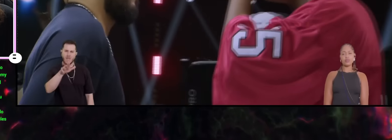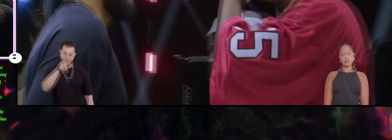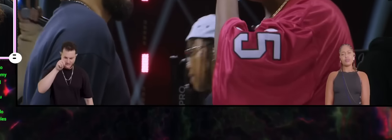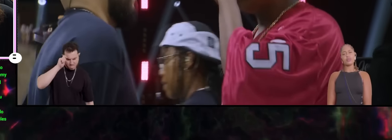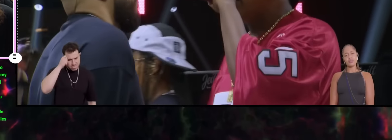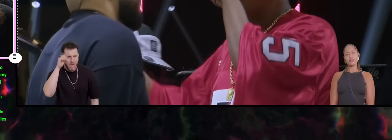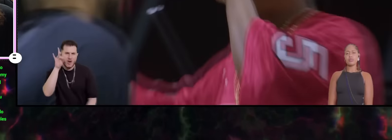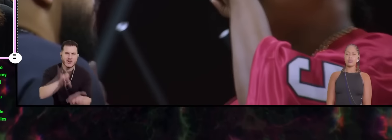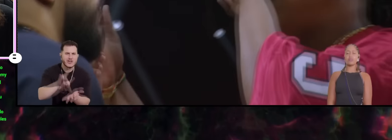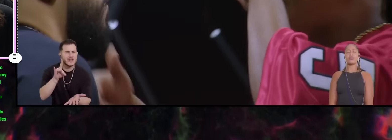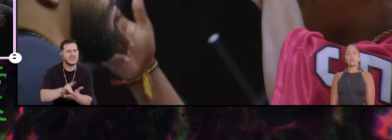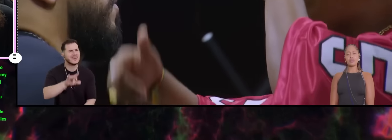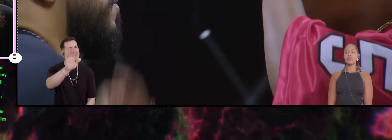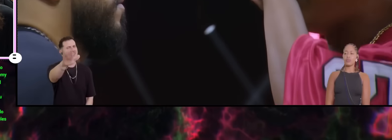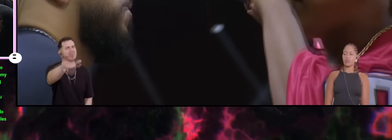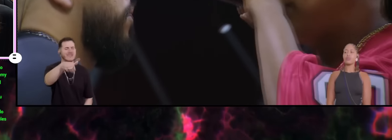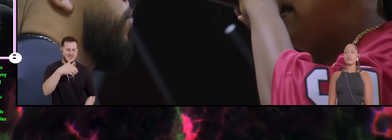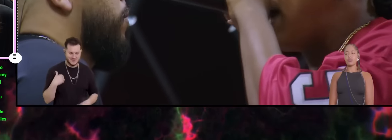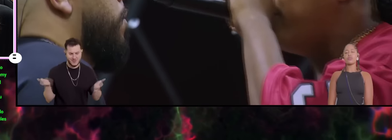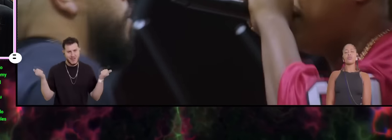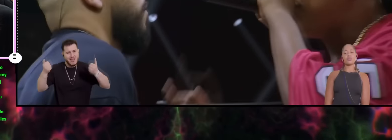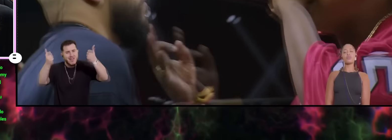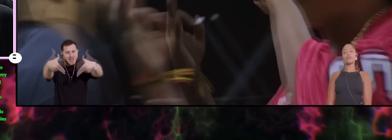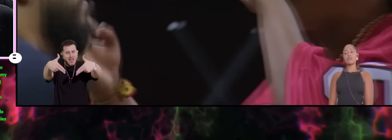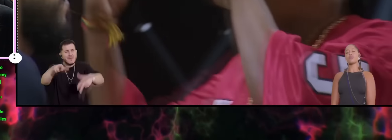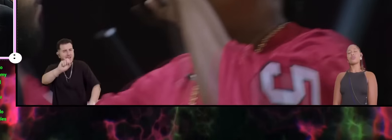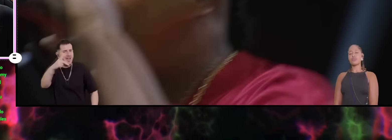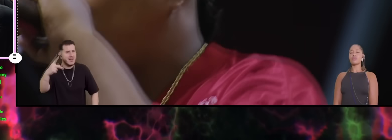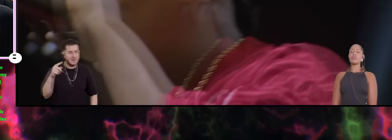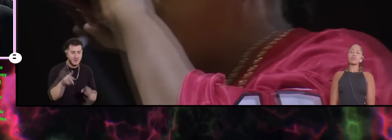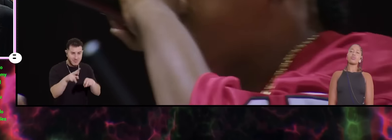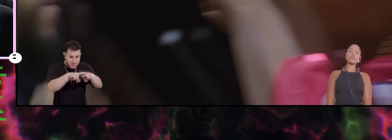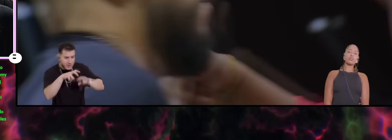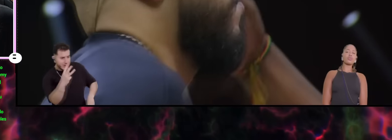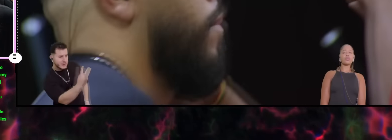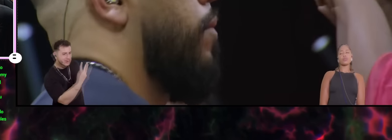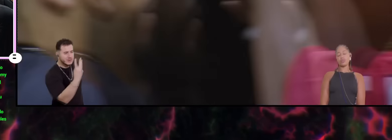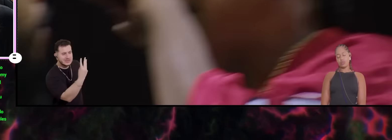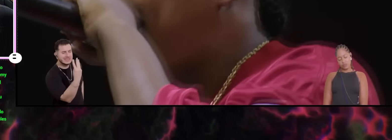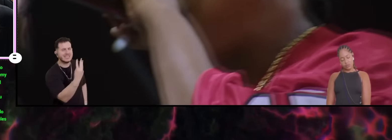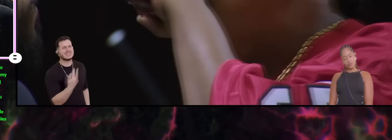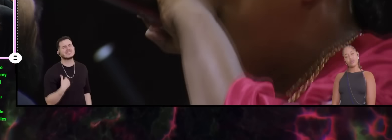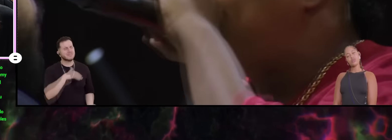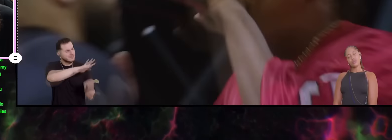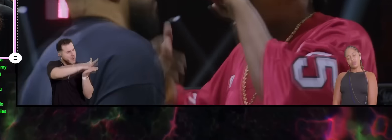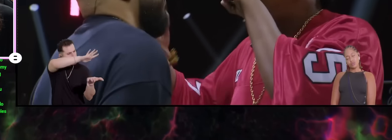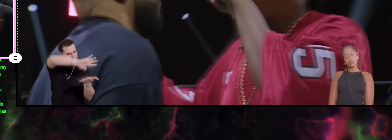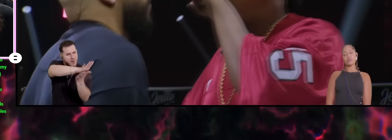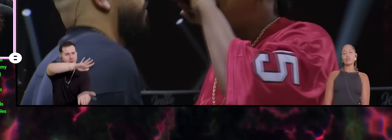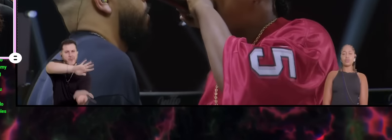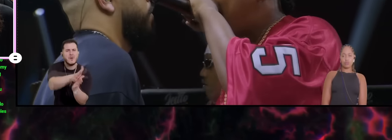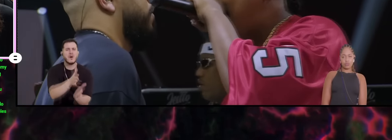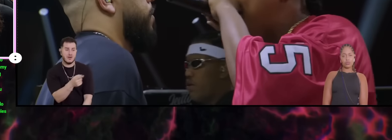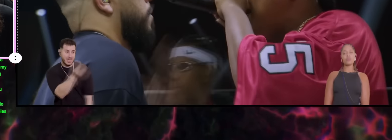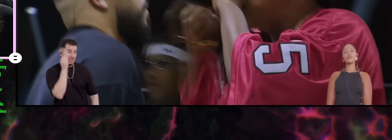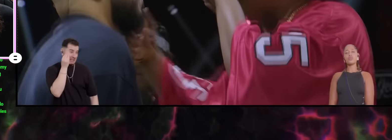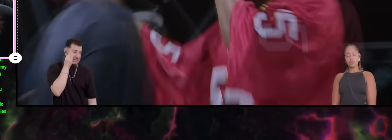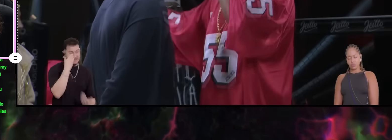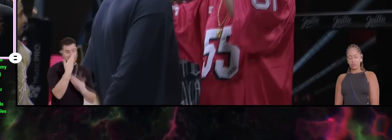verdade, mano. Eu faço nesse RAP. É por isso que esses três otários, hoje em dia eu vou ter que bater. Você pode tentar me